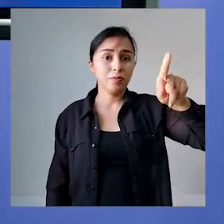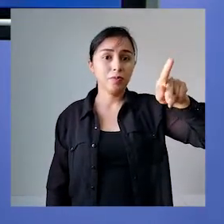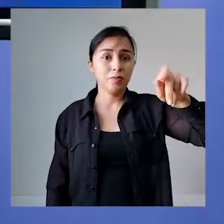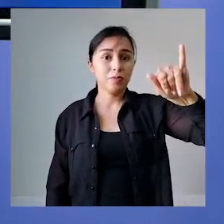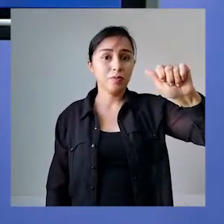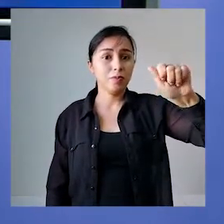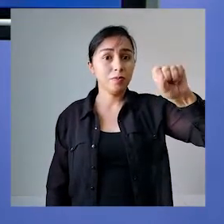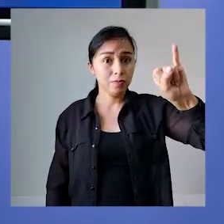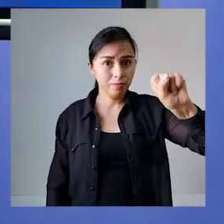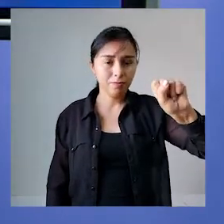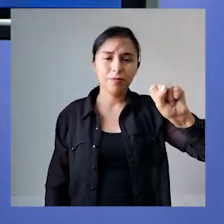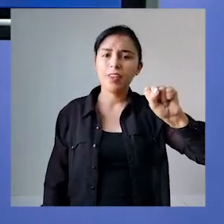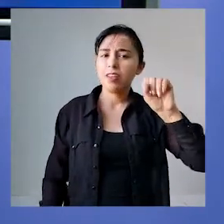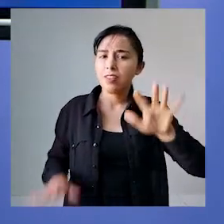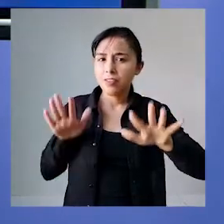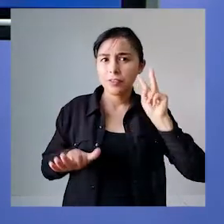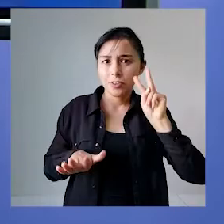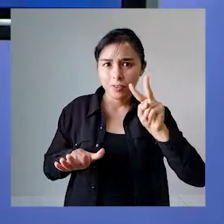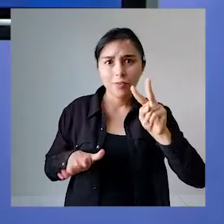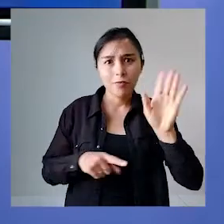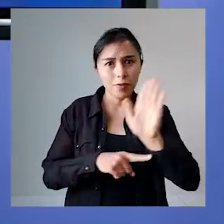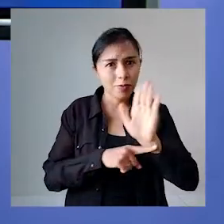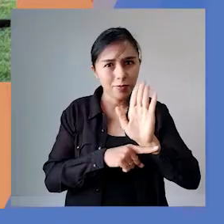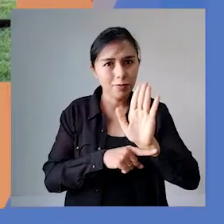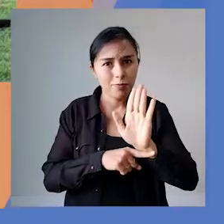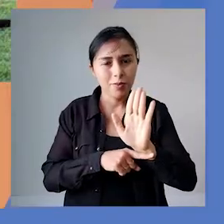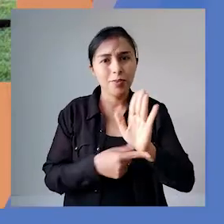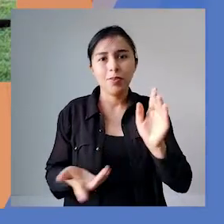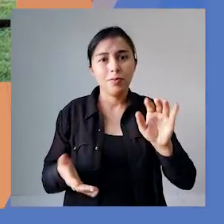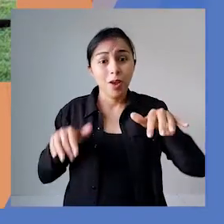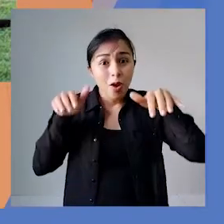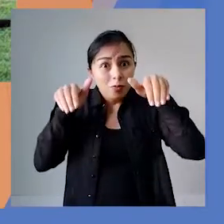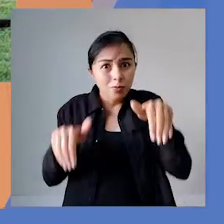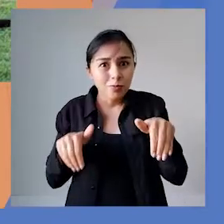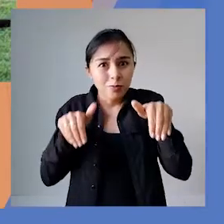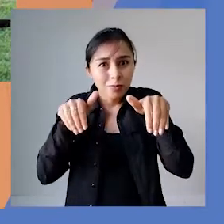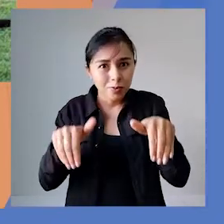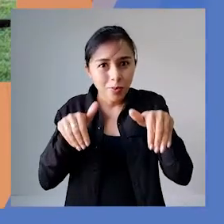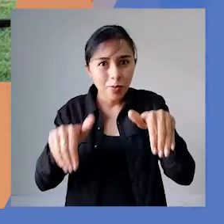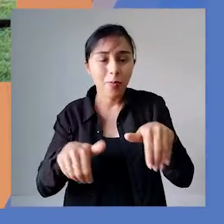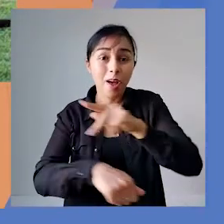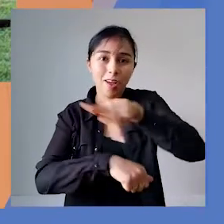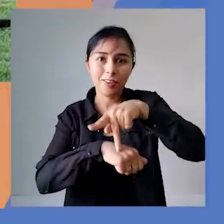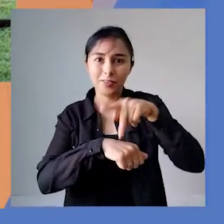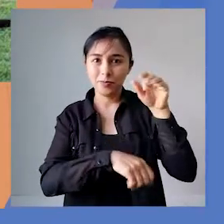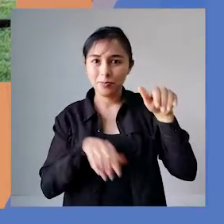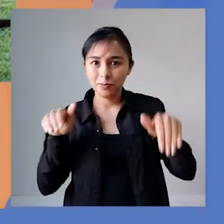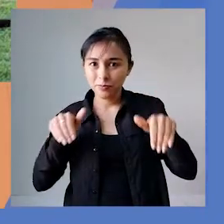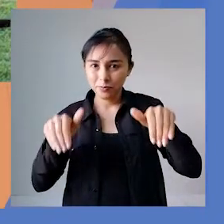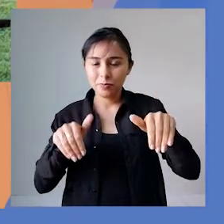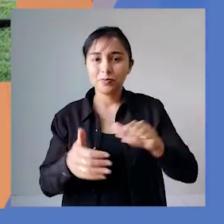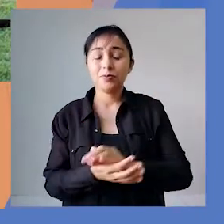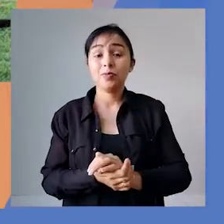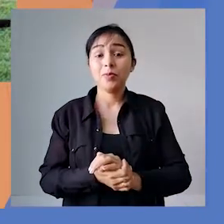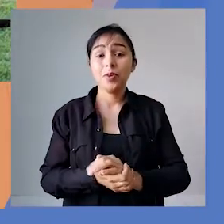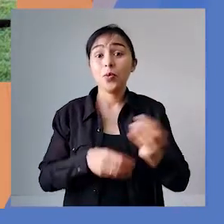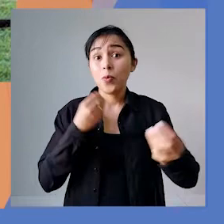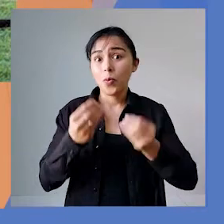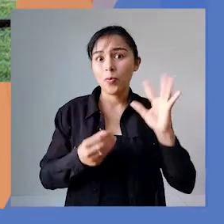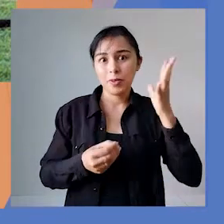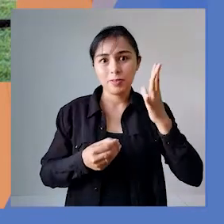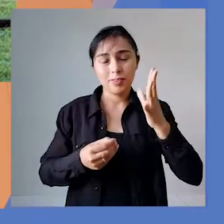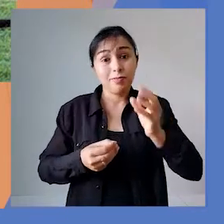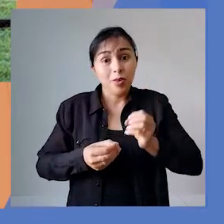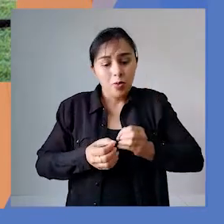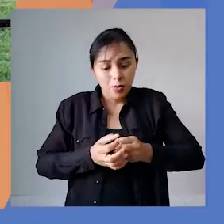em filmagens, os cangurus australianos, não é? Os marsupiais, eles completam o seu desenvolvimento no marsúpio, que é uma